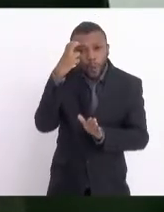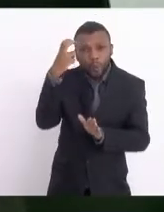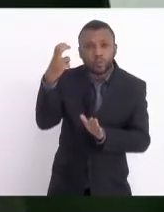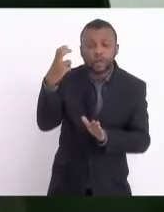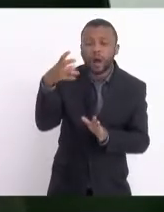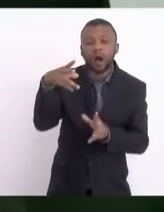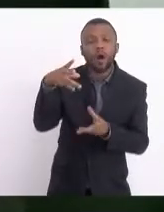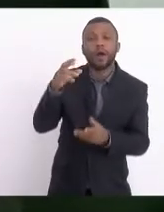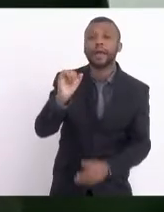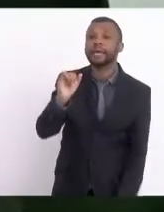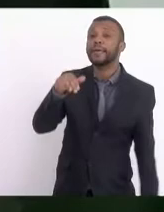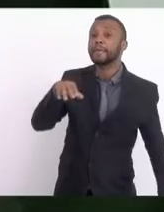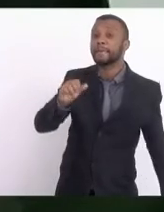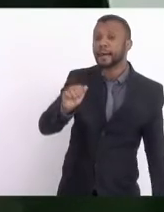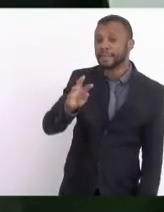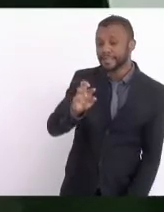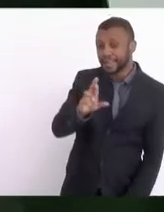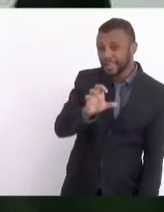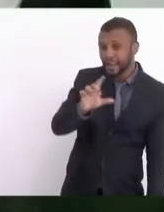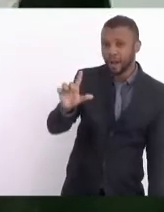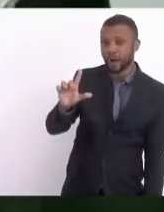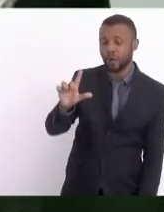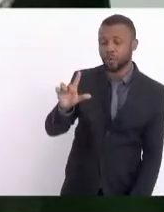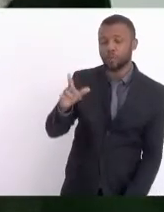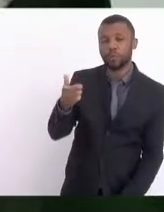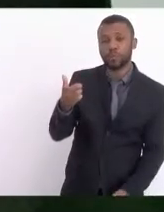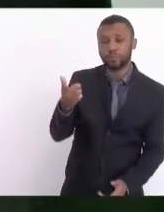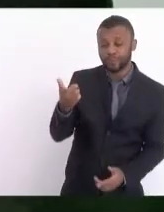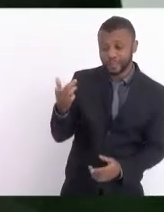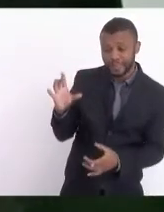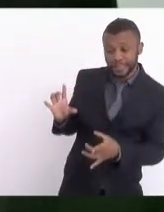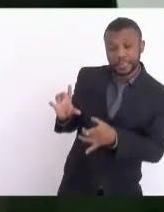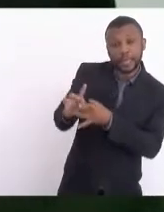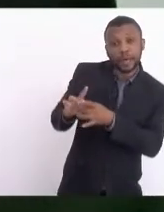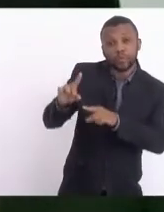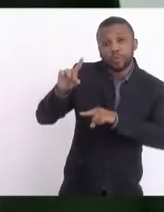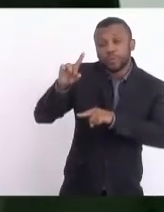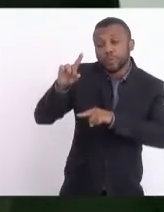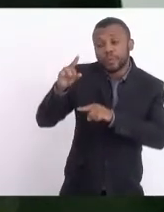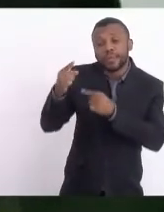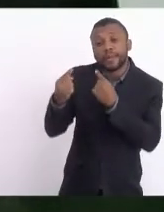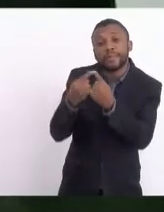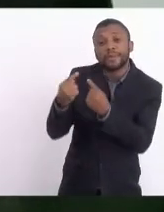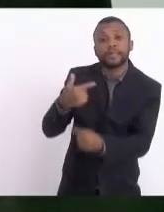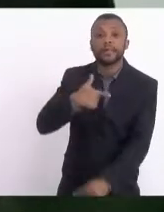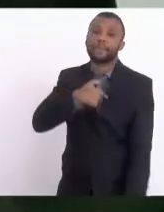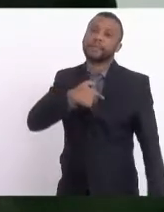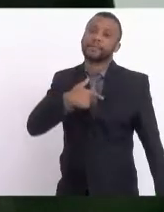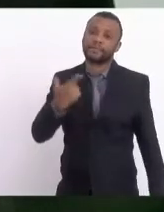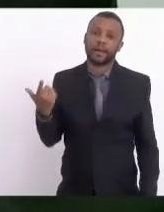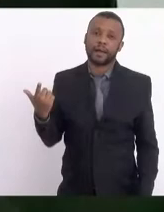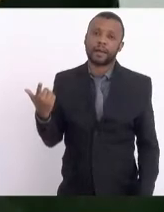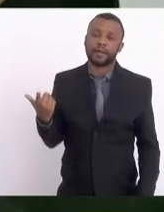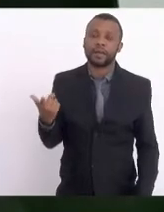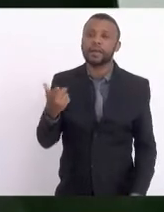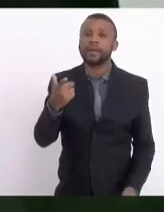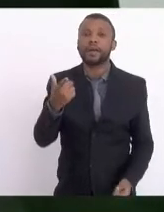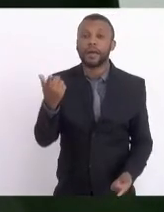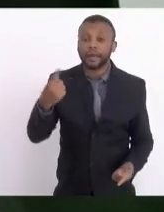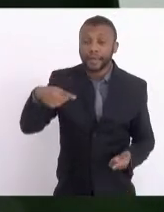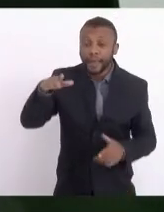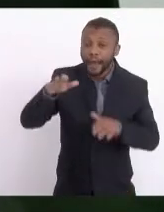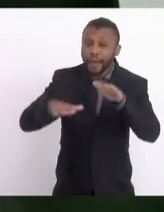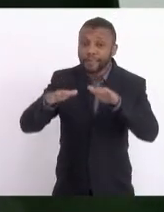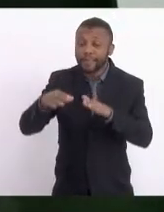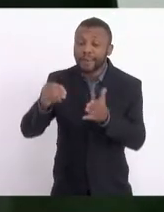imaterial para o urbanismo da Presidente Vargas, não o bem especificamente. Entendeu?